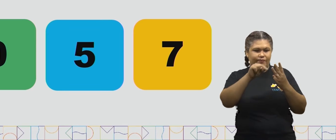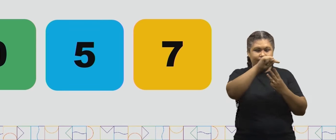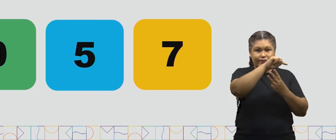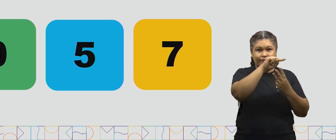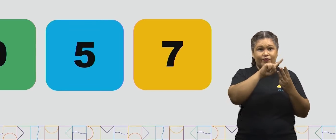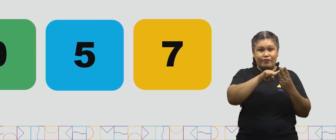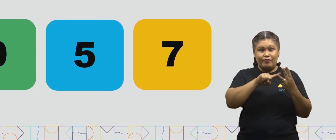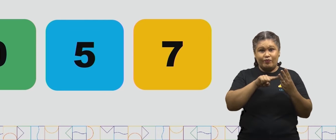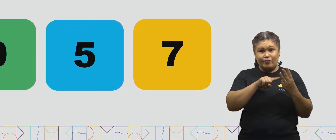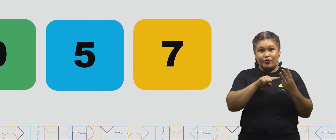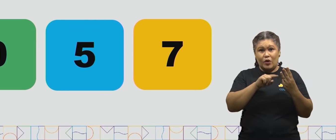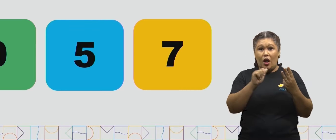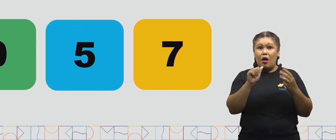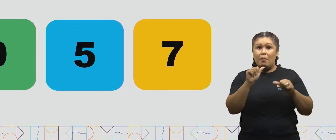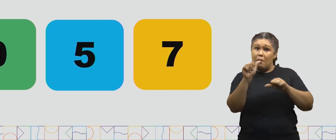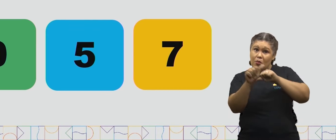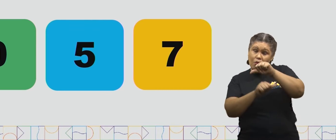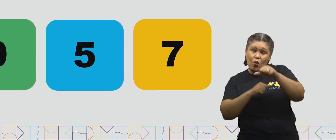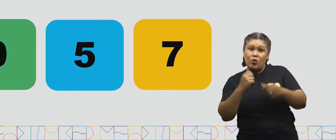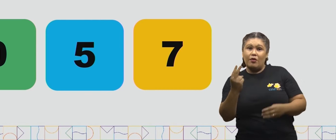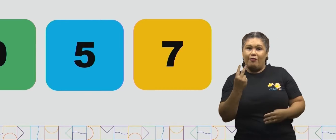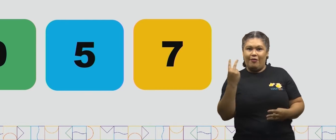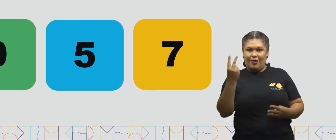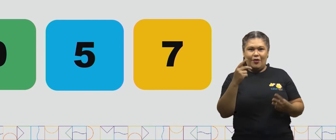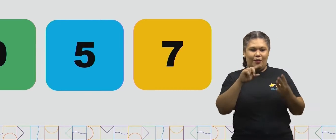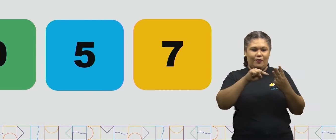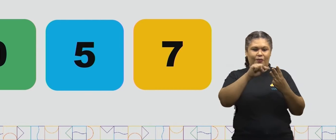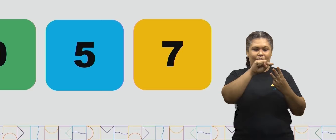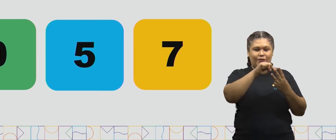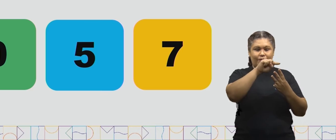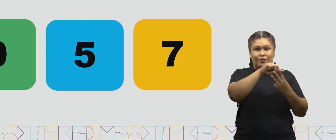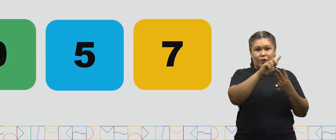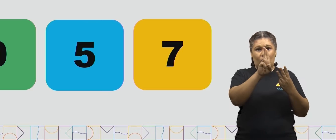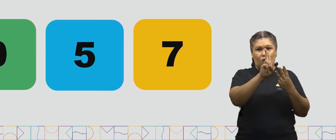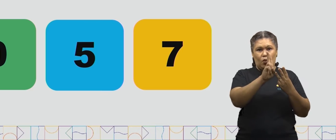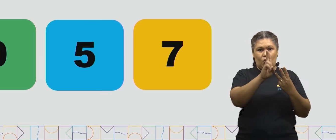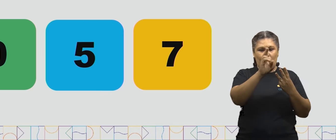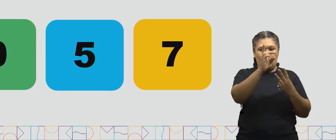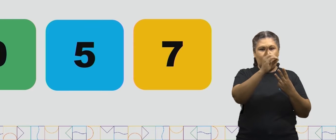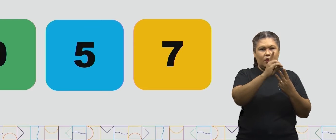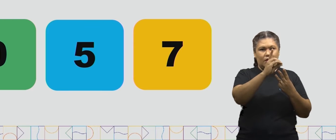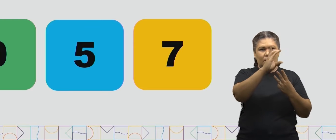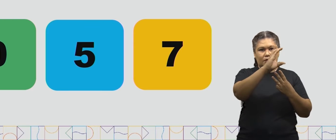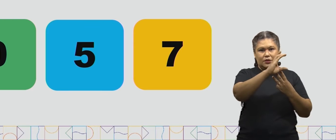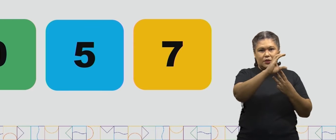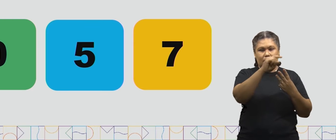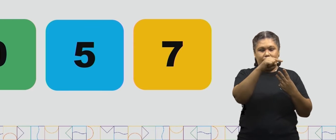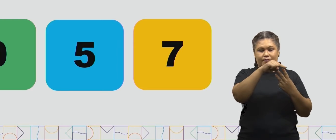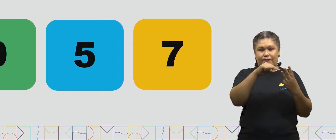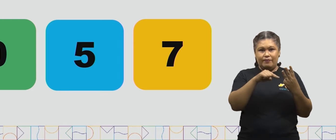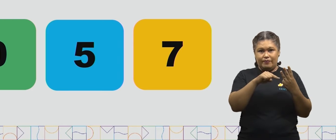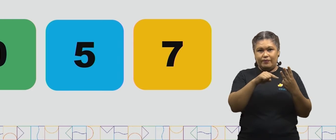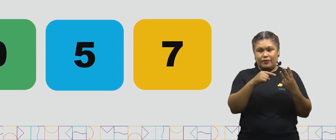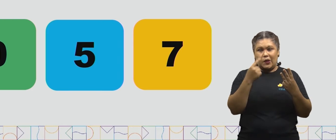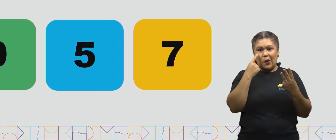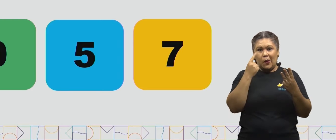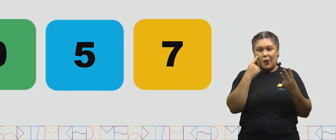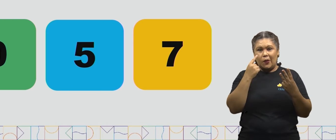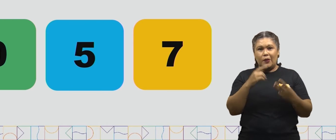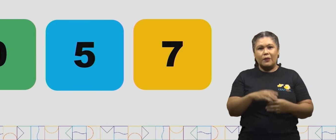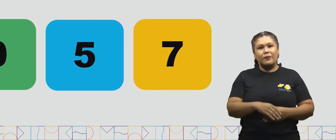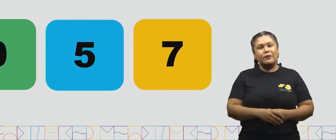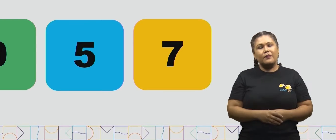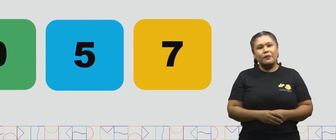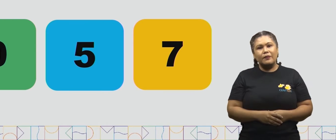estão organizados. Estão em diferentes posições. Vamos analisar agora no